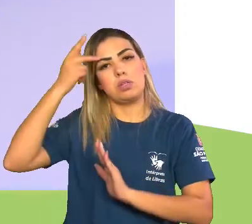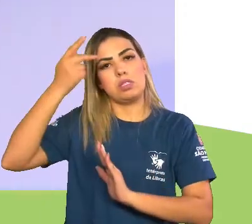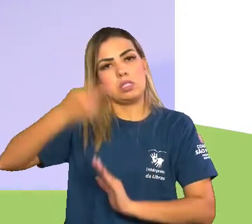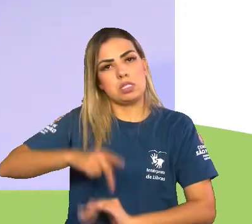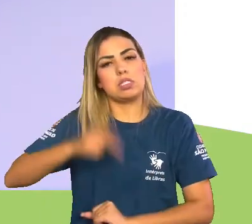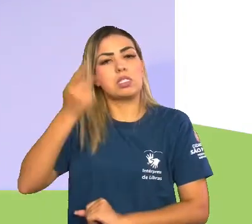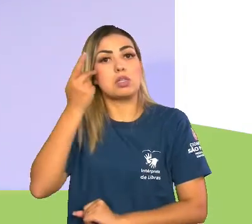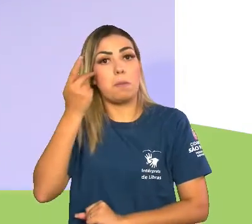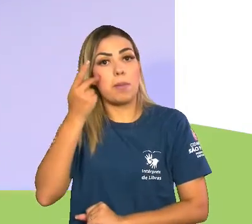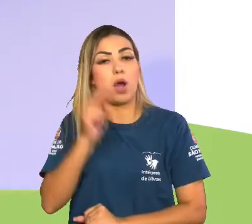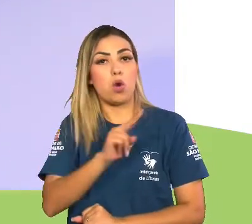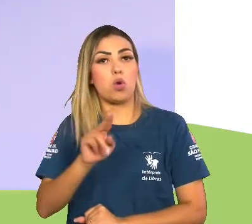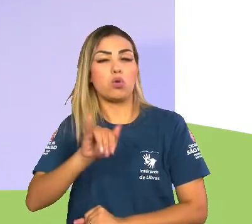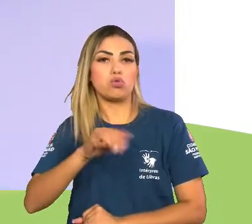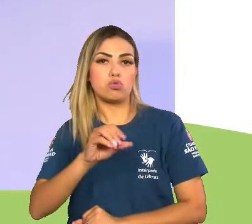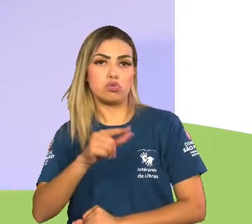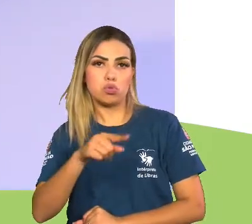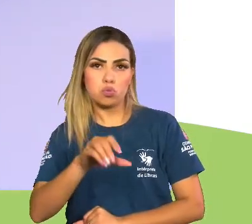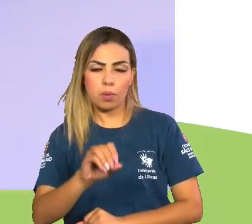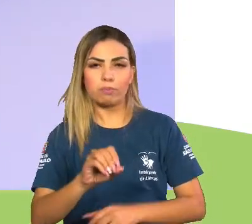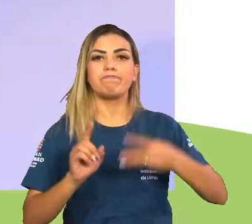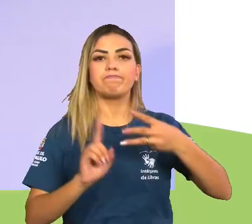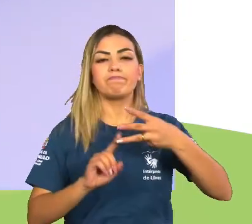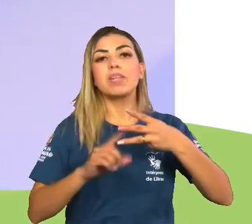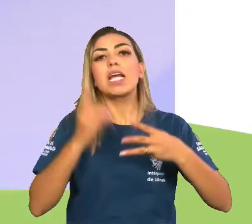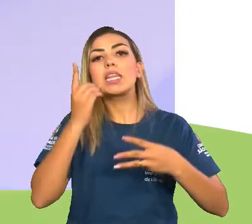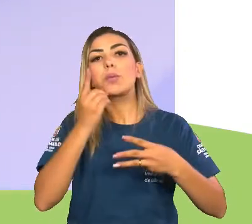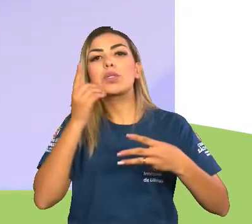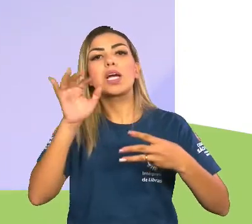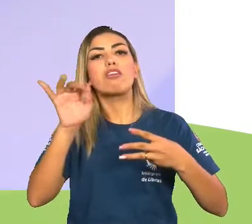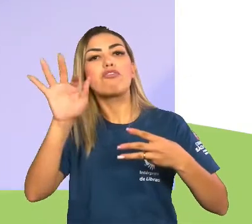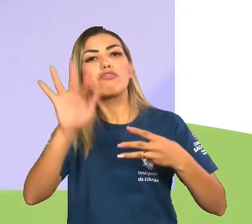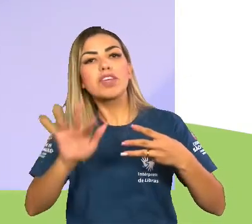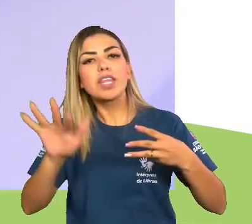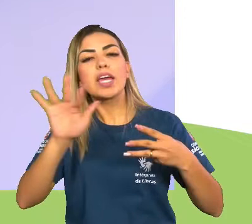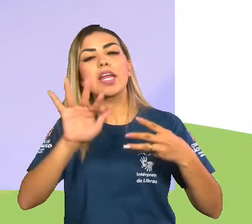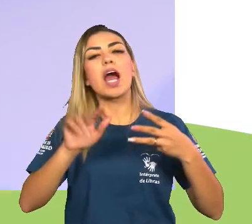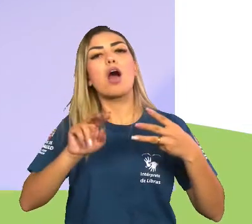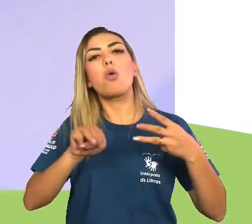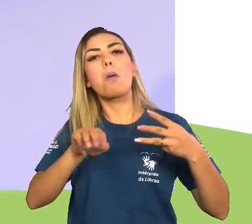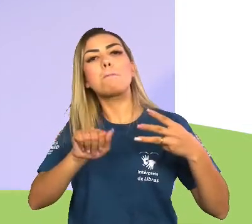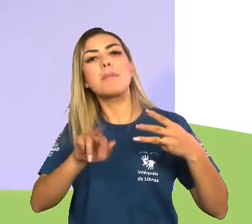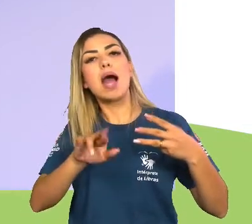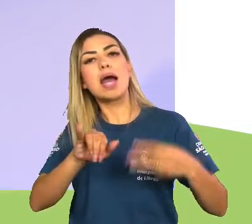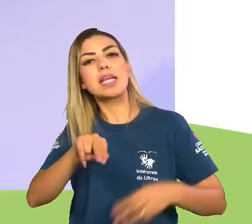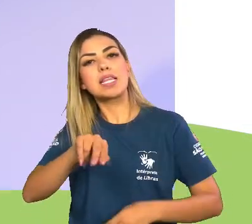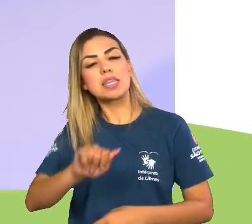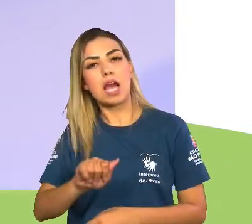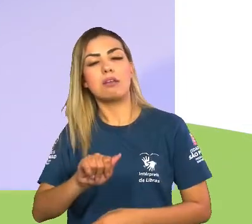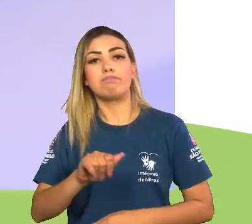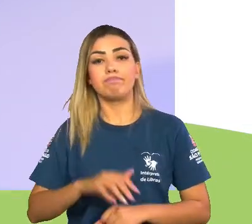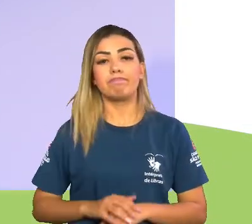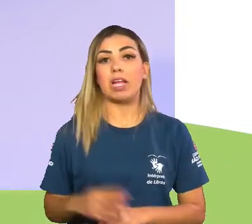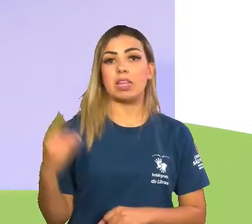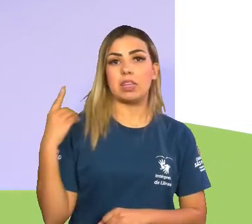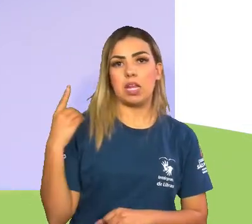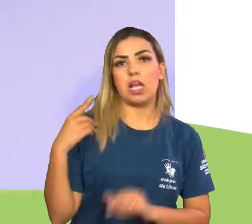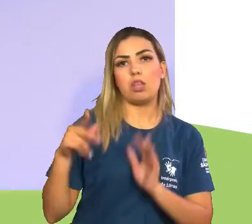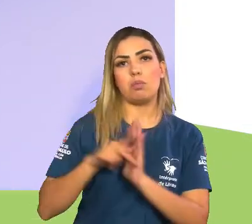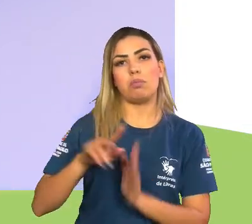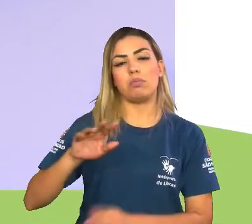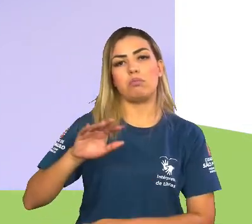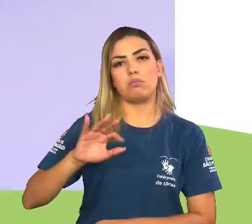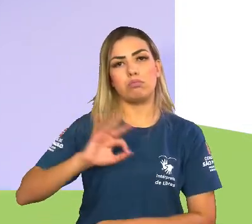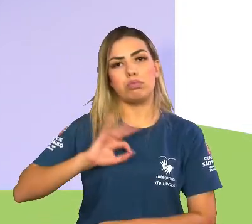Cury. A deputada federal, Marina Santos. O delegado da Polícia Federal,